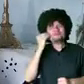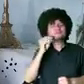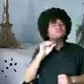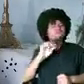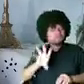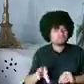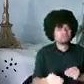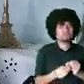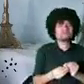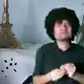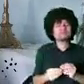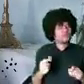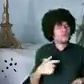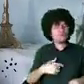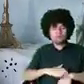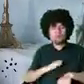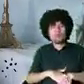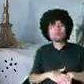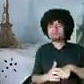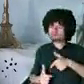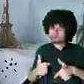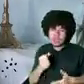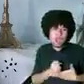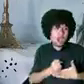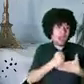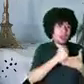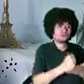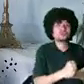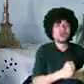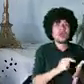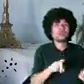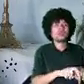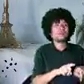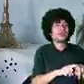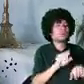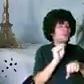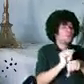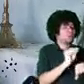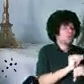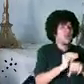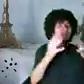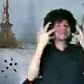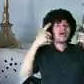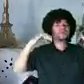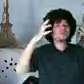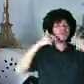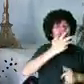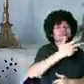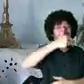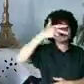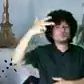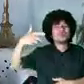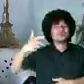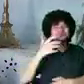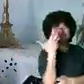constituir, fazer uma unidade também com a natureza que